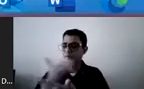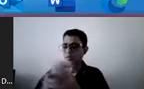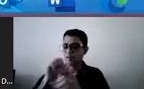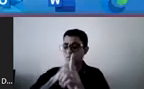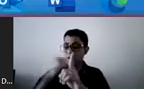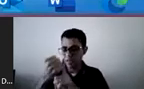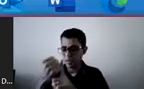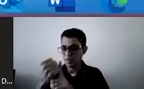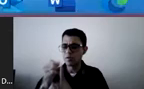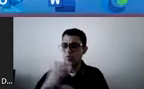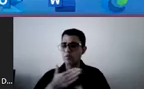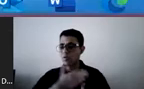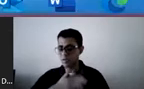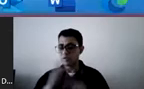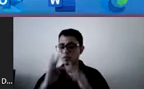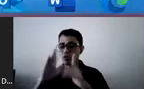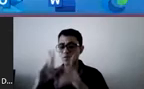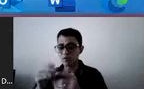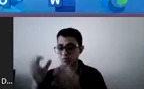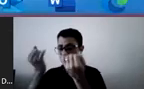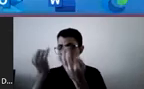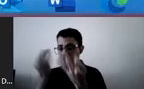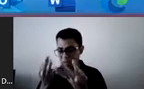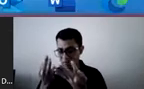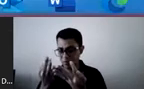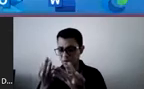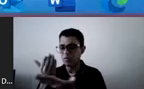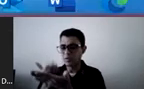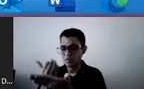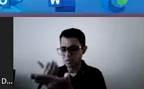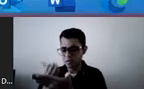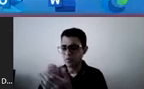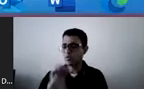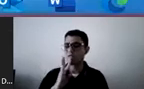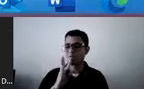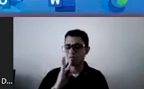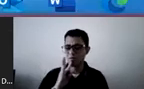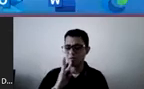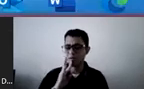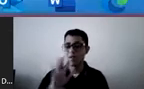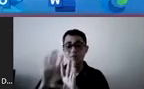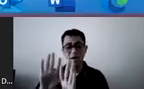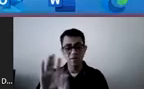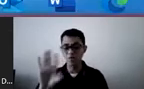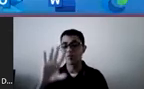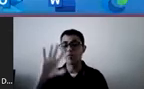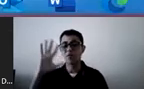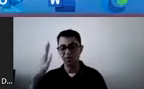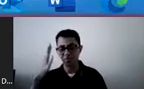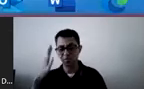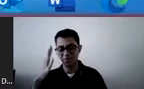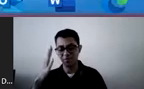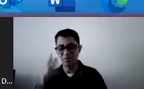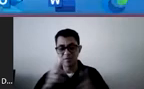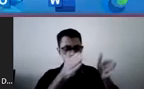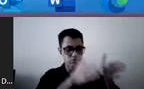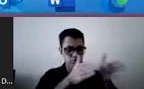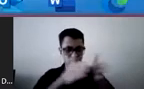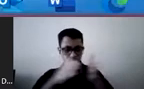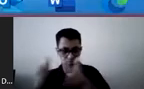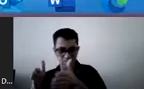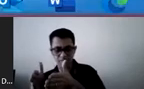sociedade. Gostaria que todo mundo fosse equiparado desse conhecimento, mas só que não. Existe a outra margem da sociedade